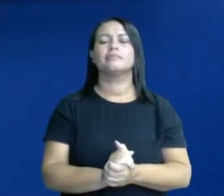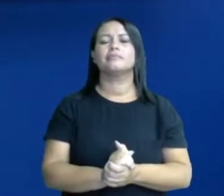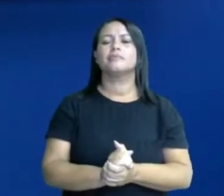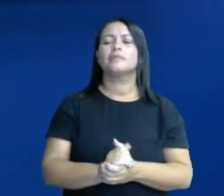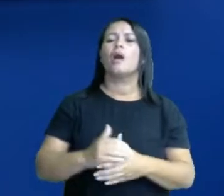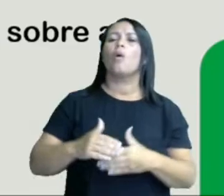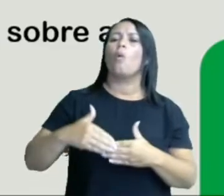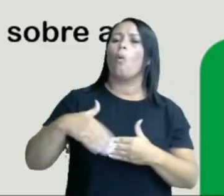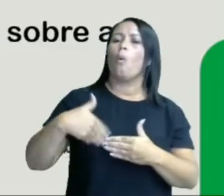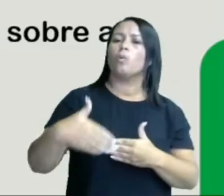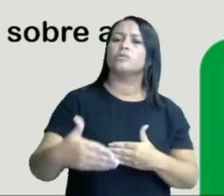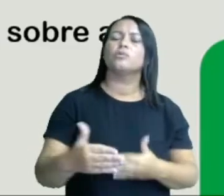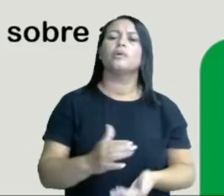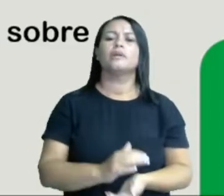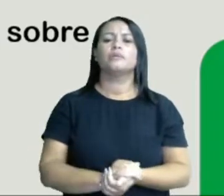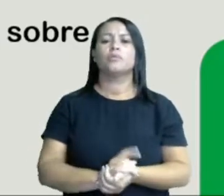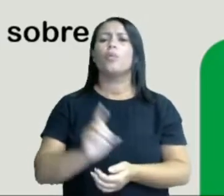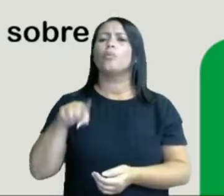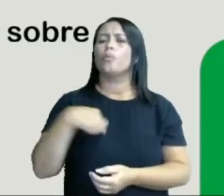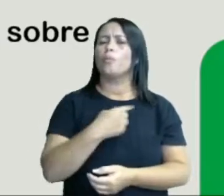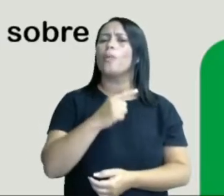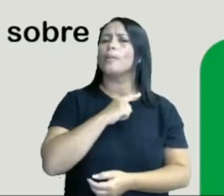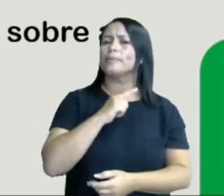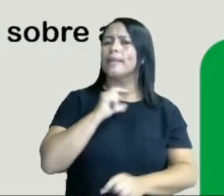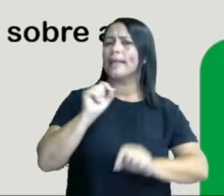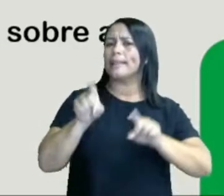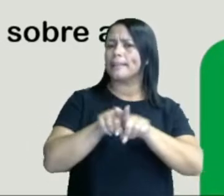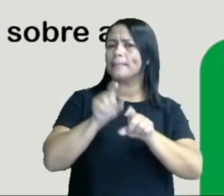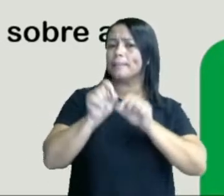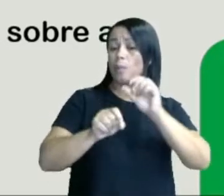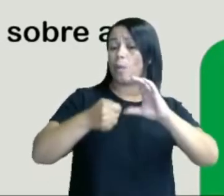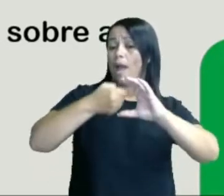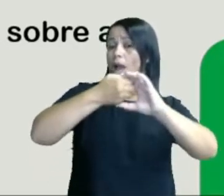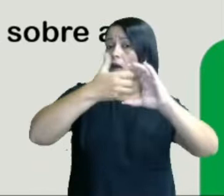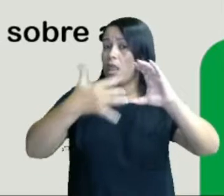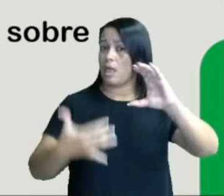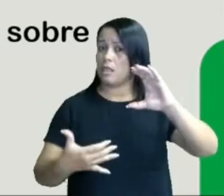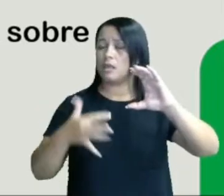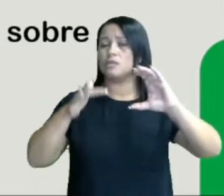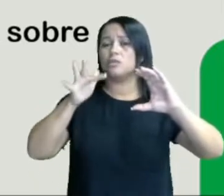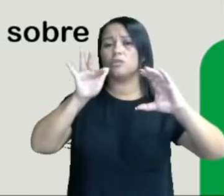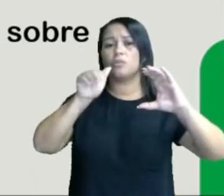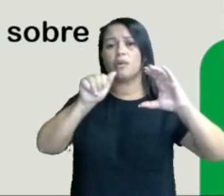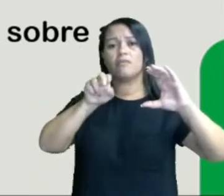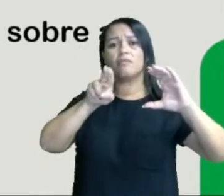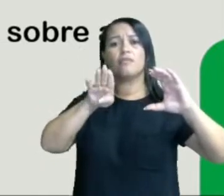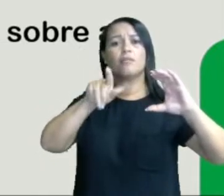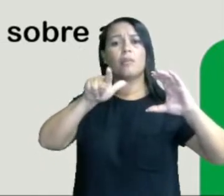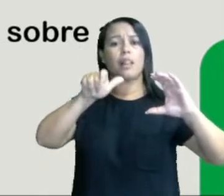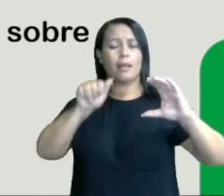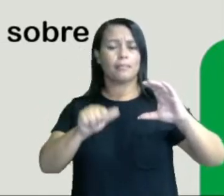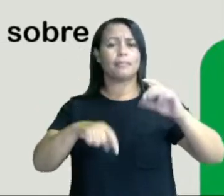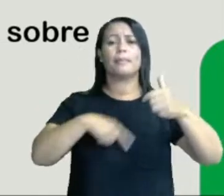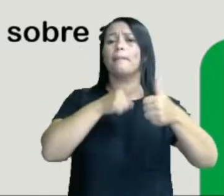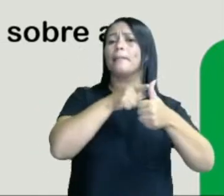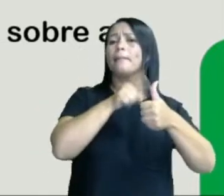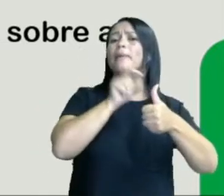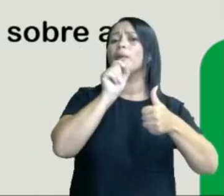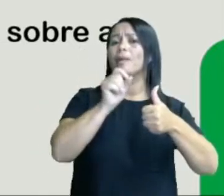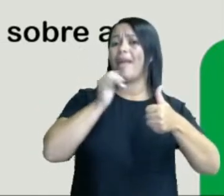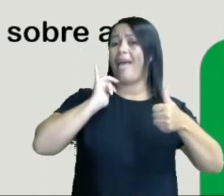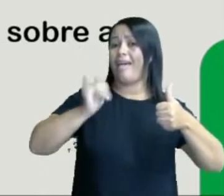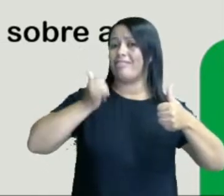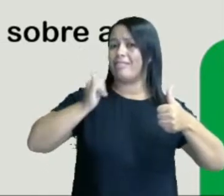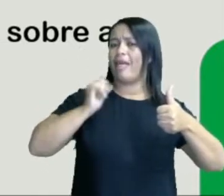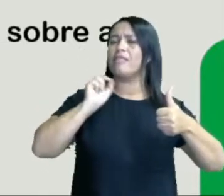Dando continuidade, nós vamos ter as características de uma fábula. Primeiro, a